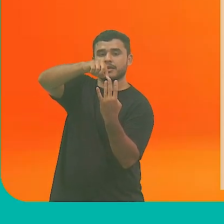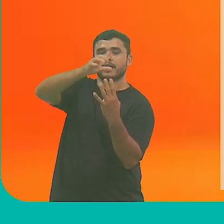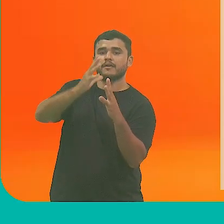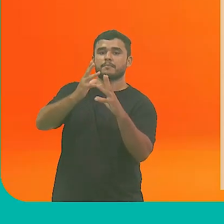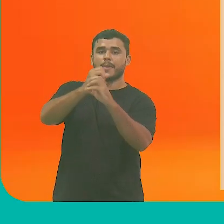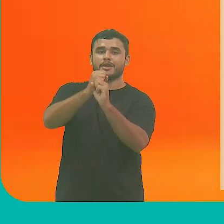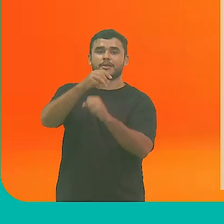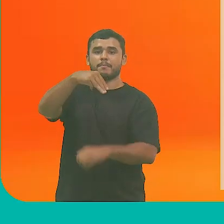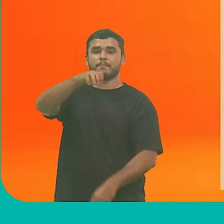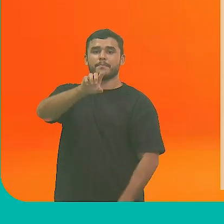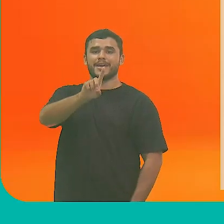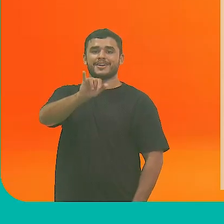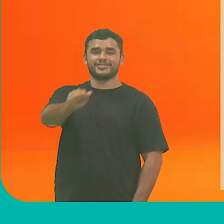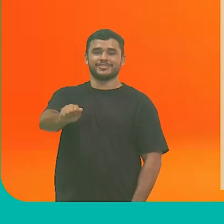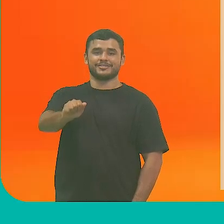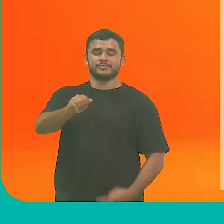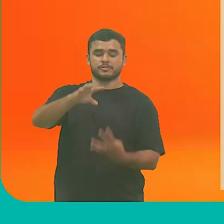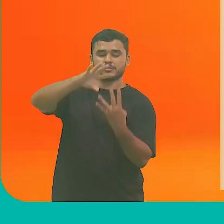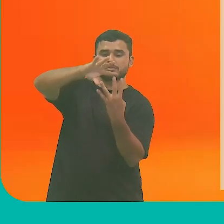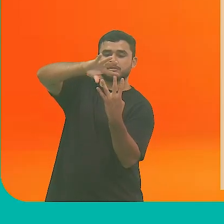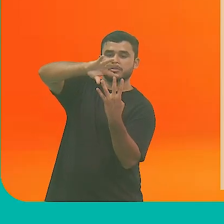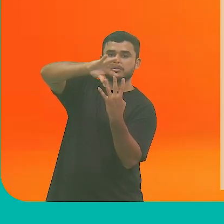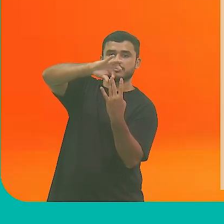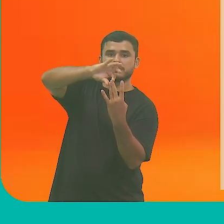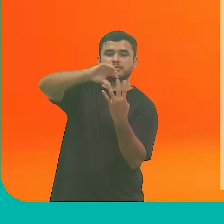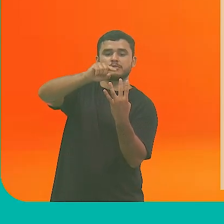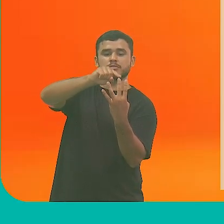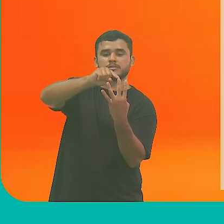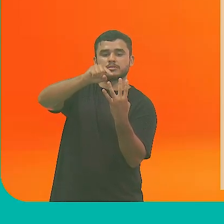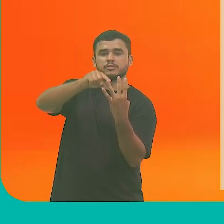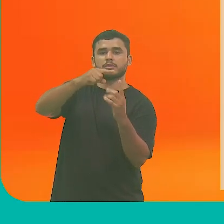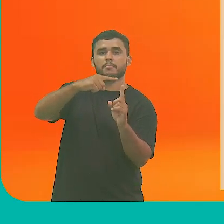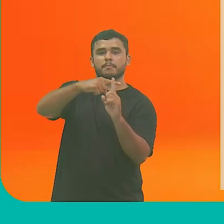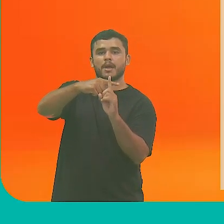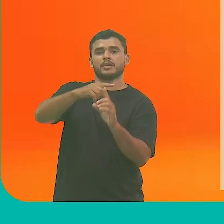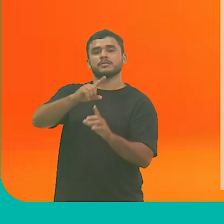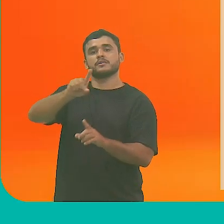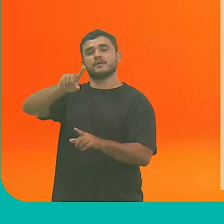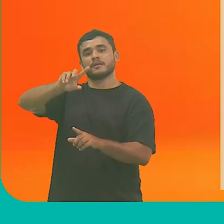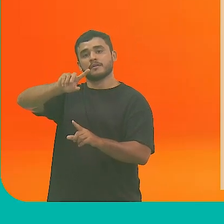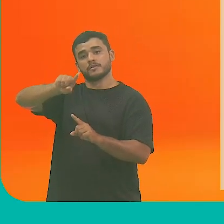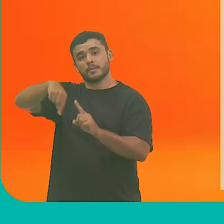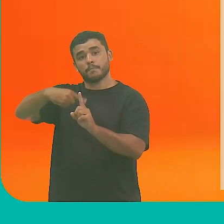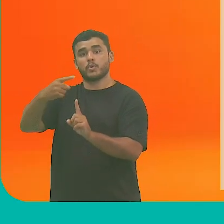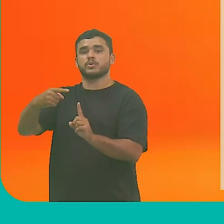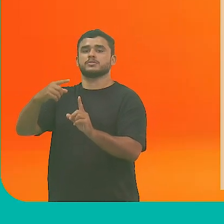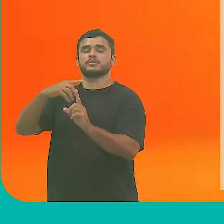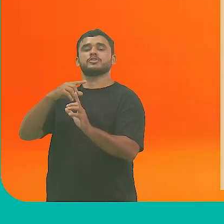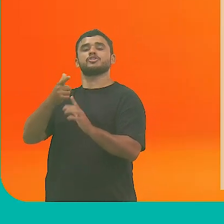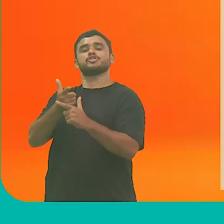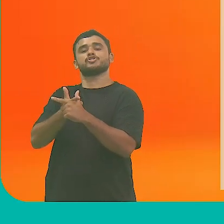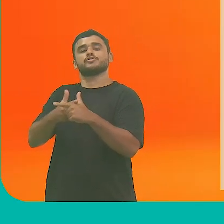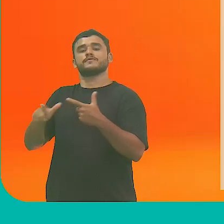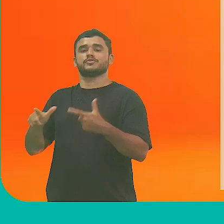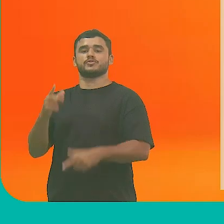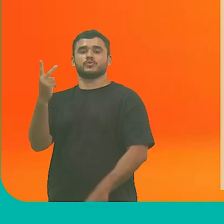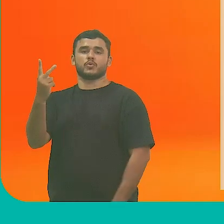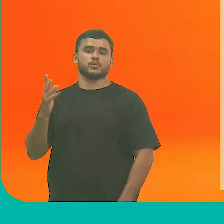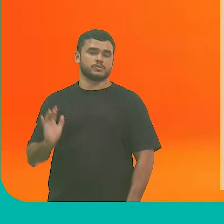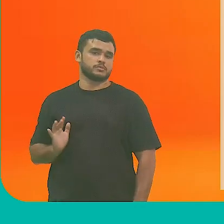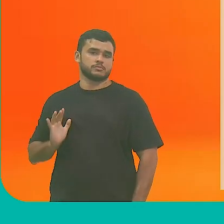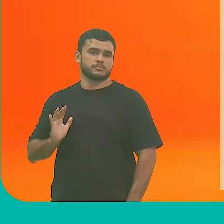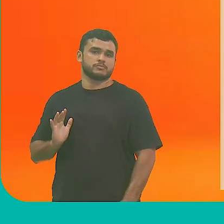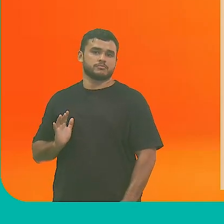centrais. Então, como é que tu vai fazer para encontrar o primeiro termo central? É só dividir